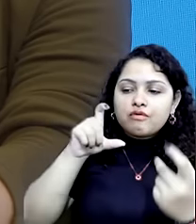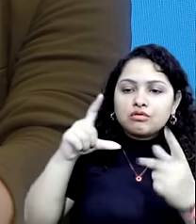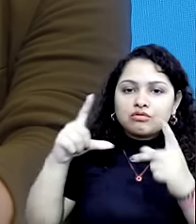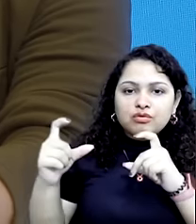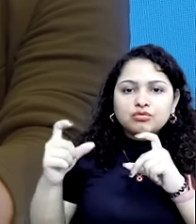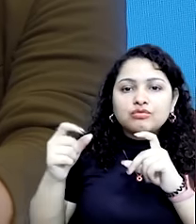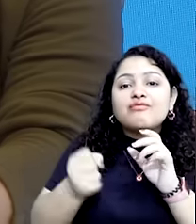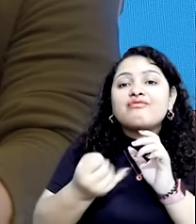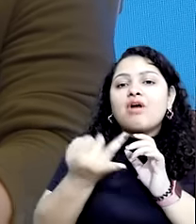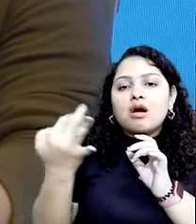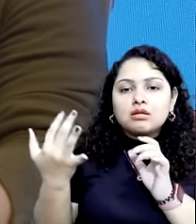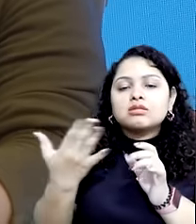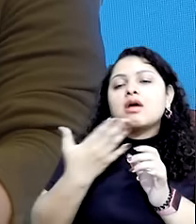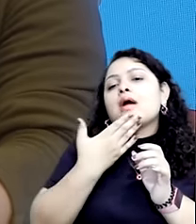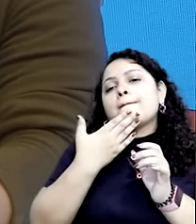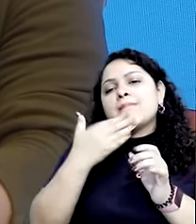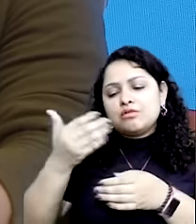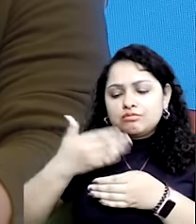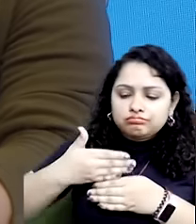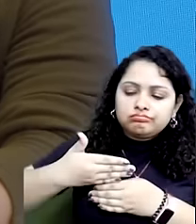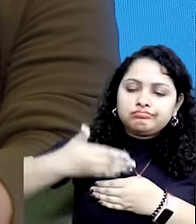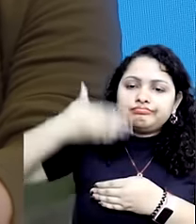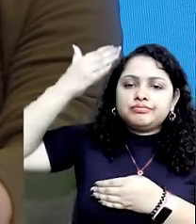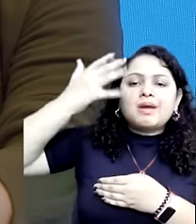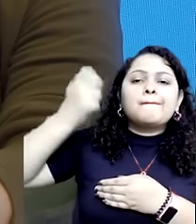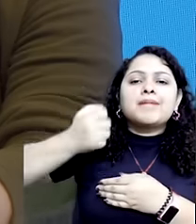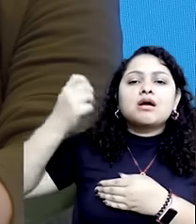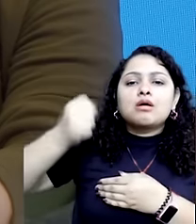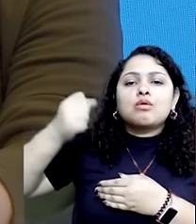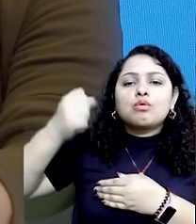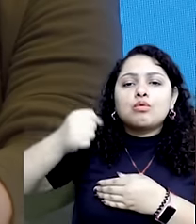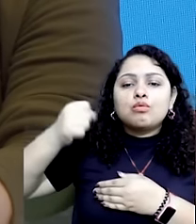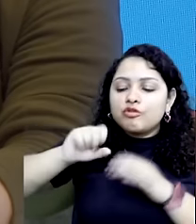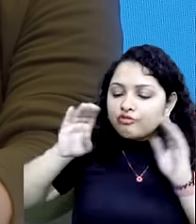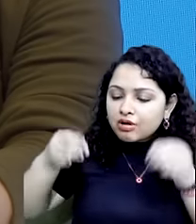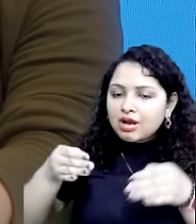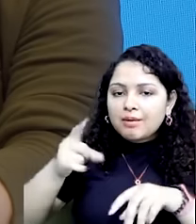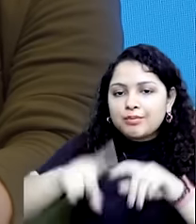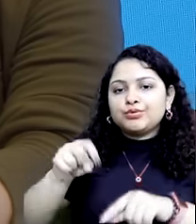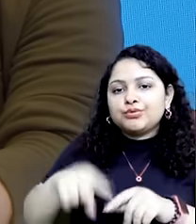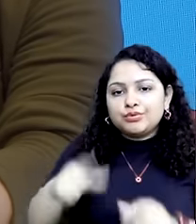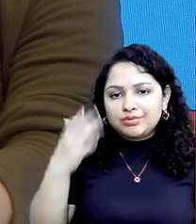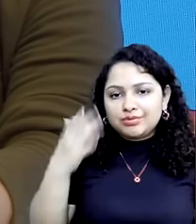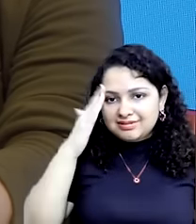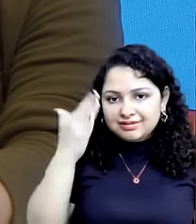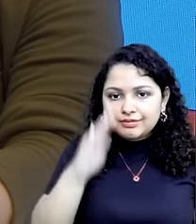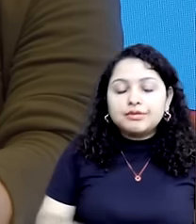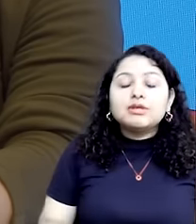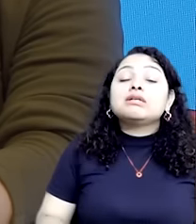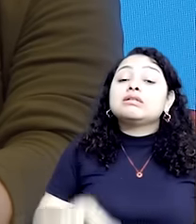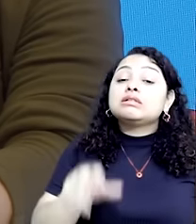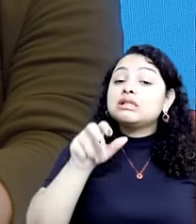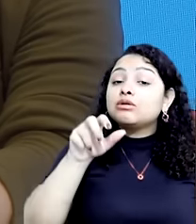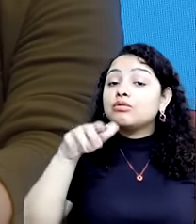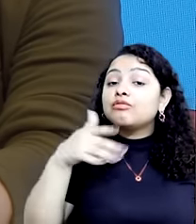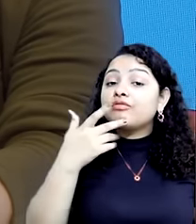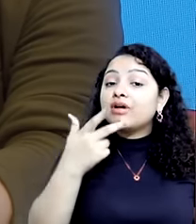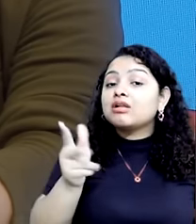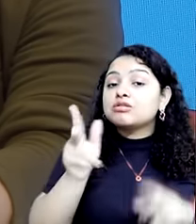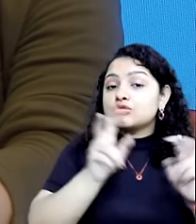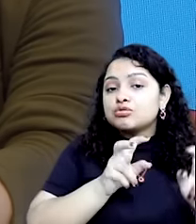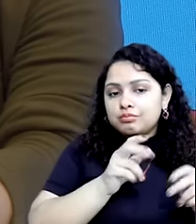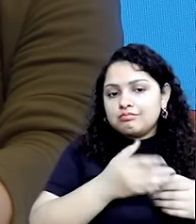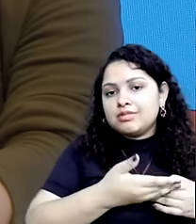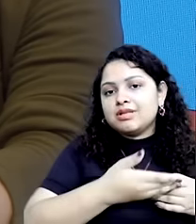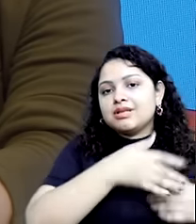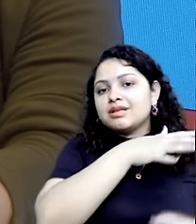imagens aí compensa você ter cenários e depois você focar no produto e quando a gente fala de cenário né a gente também